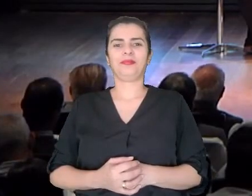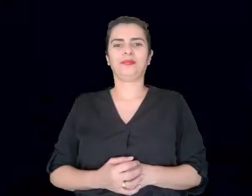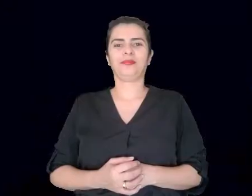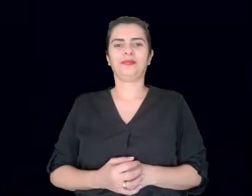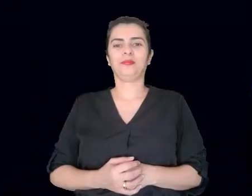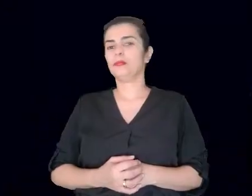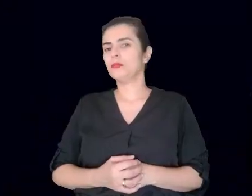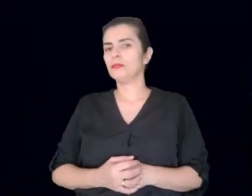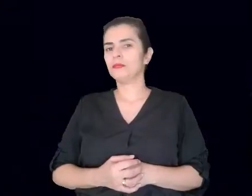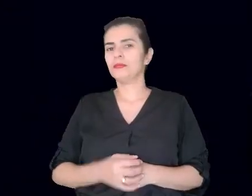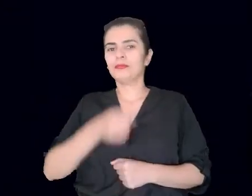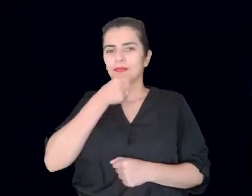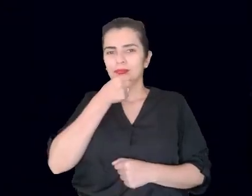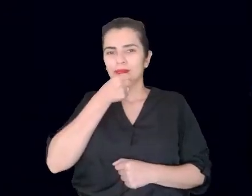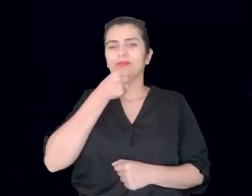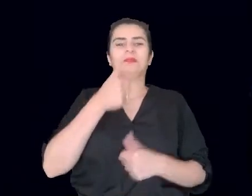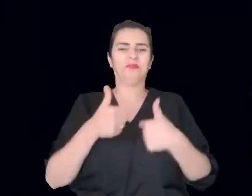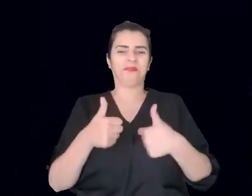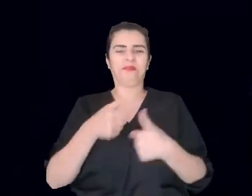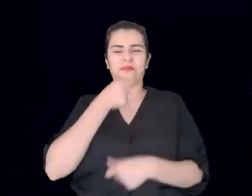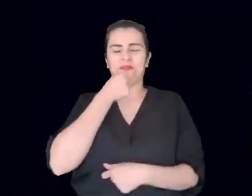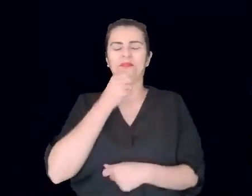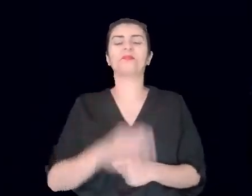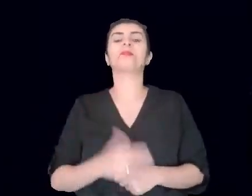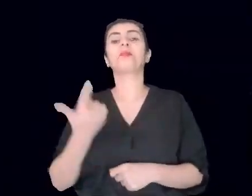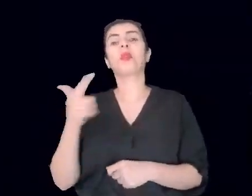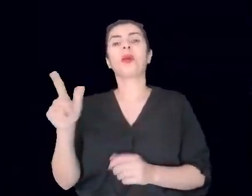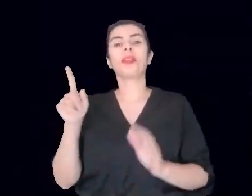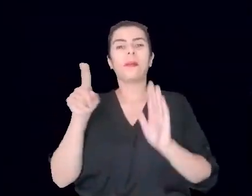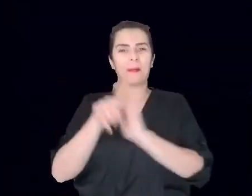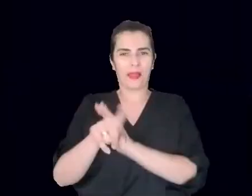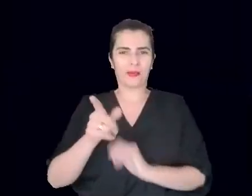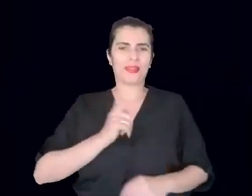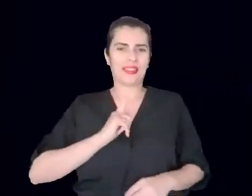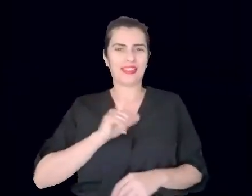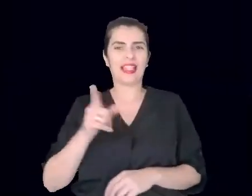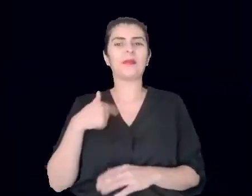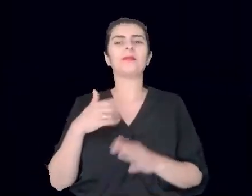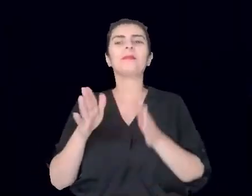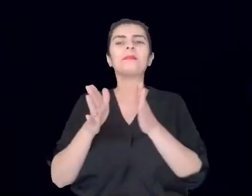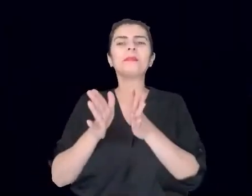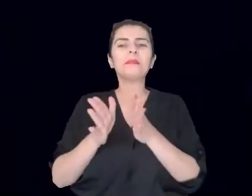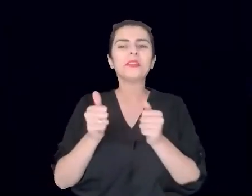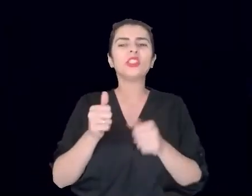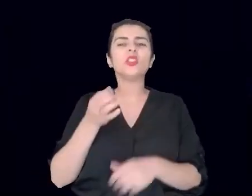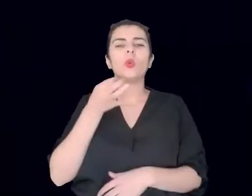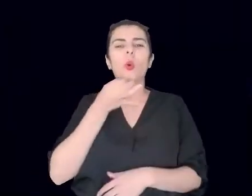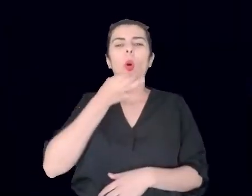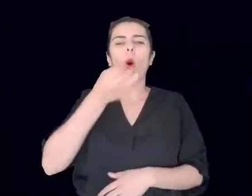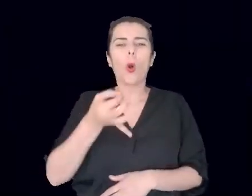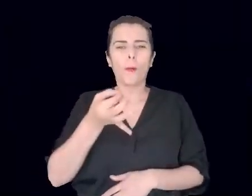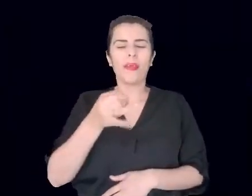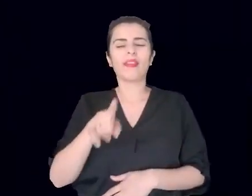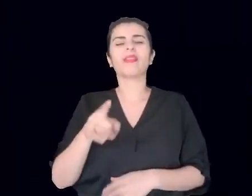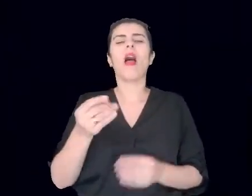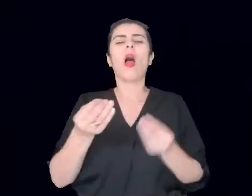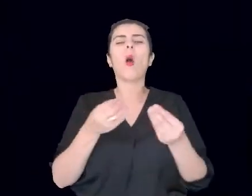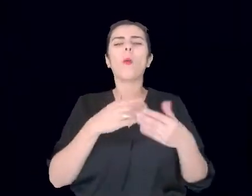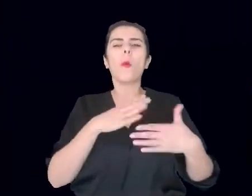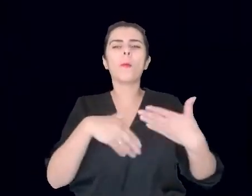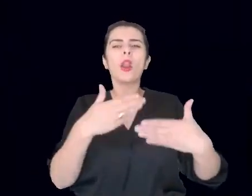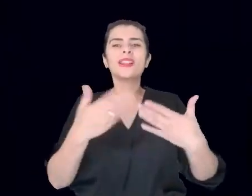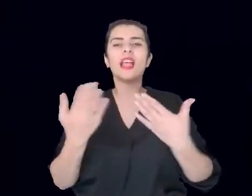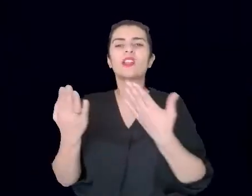Alô? Temos uma outra pergunta aqui, pedindo para comentar sobre o processo de fechamento progressivo